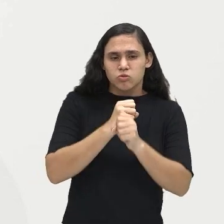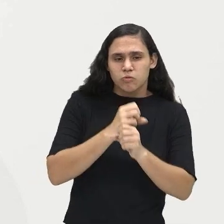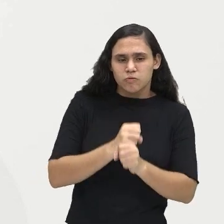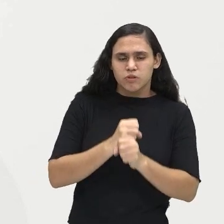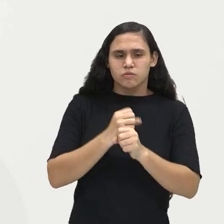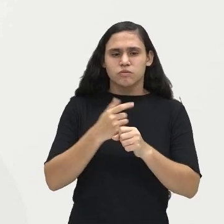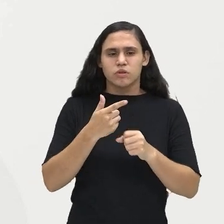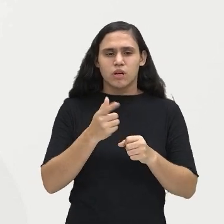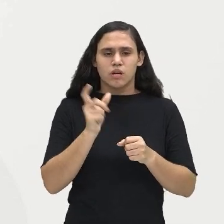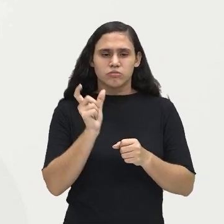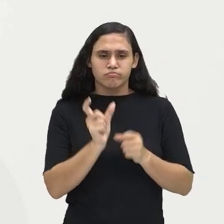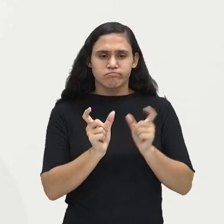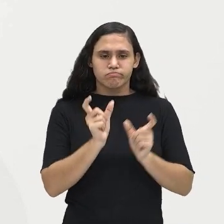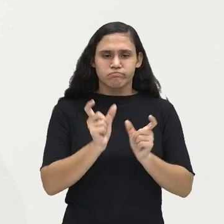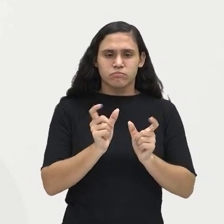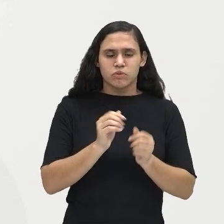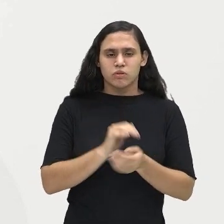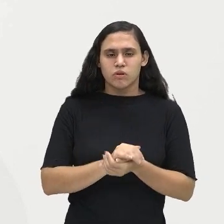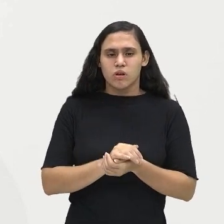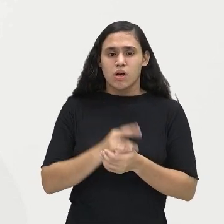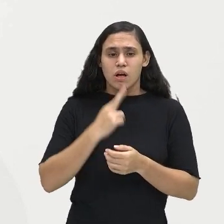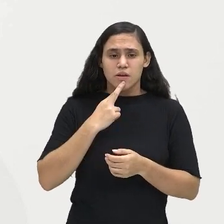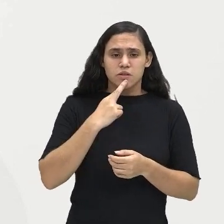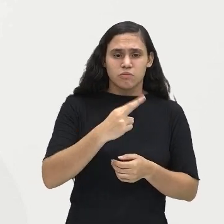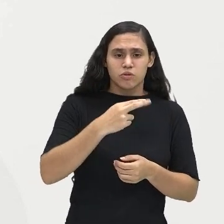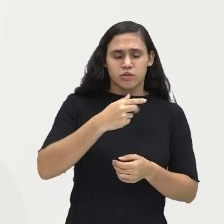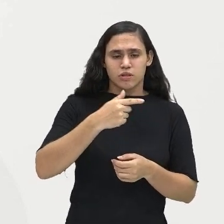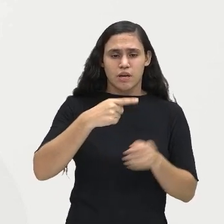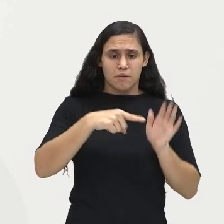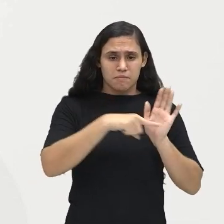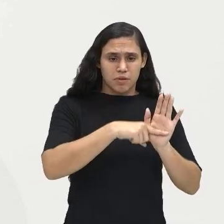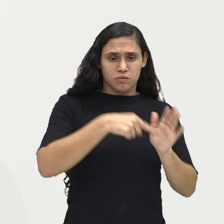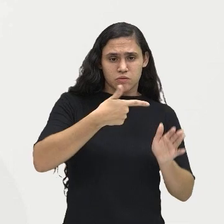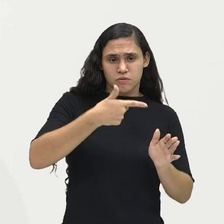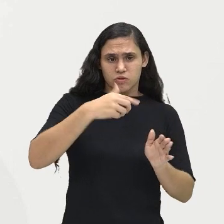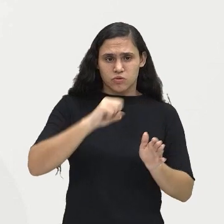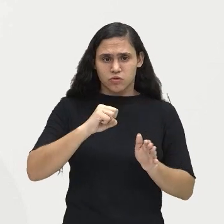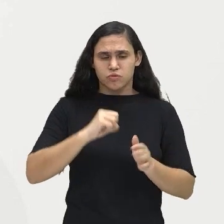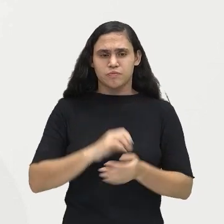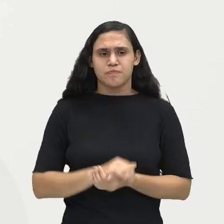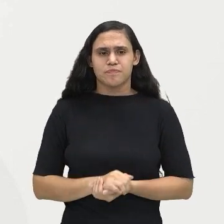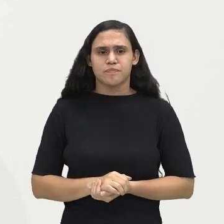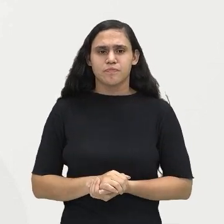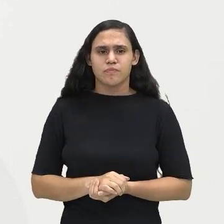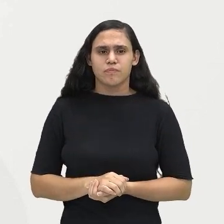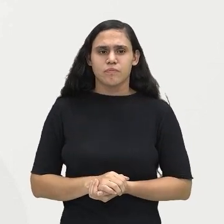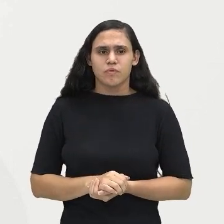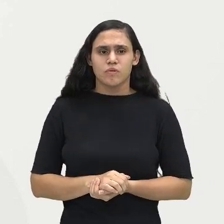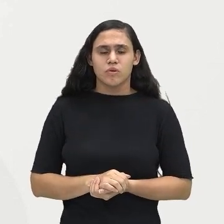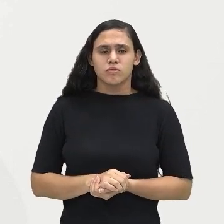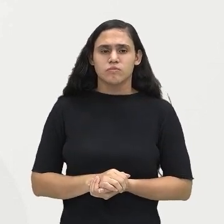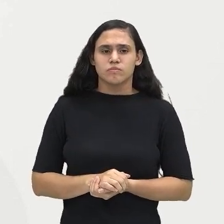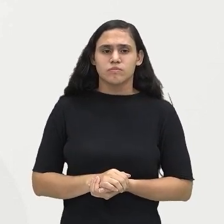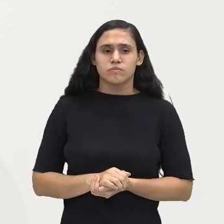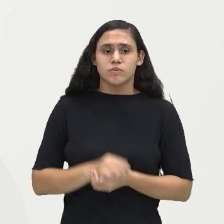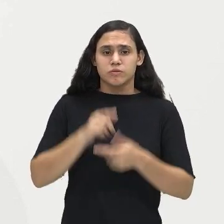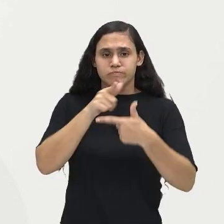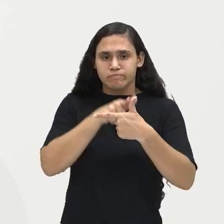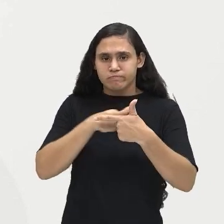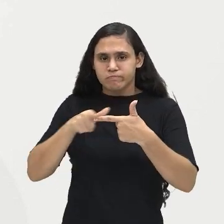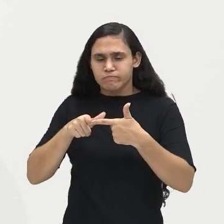mais 7, a resposta é menos 28. Beleza? Temos ainda que ver o caso de divisão,